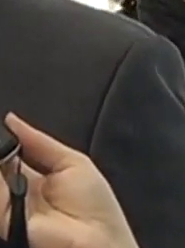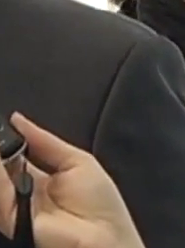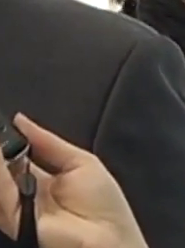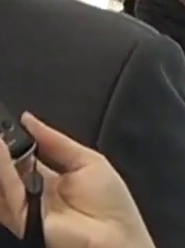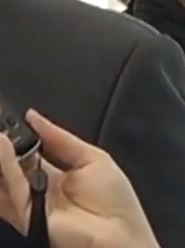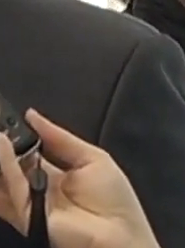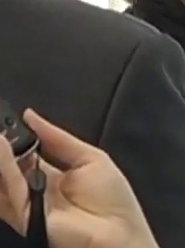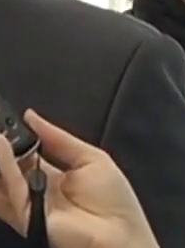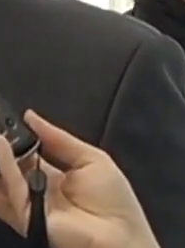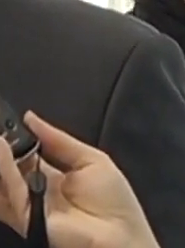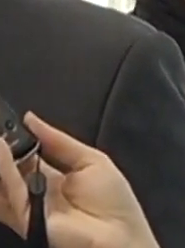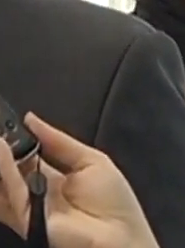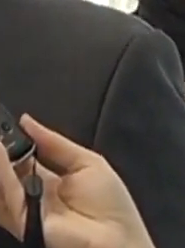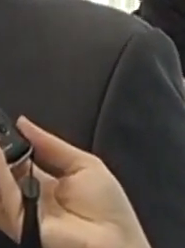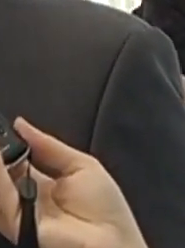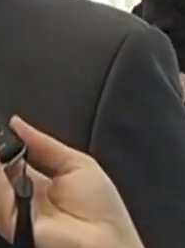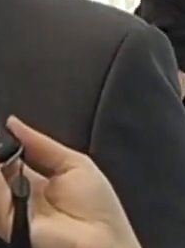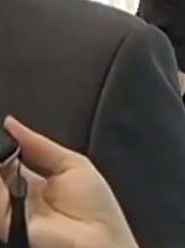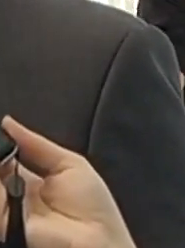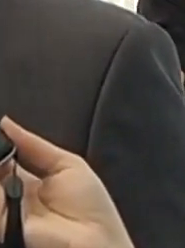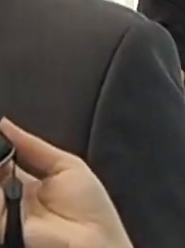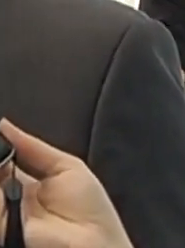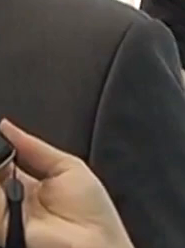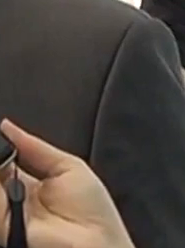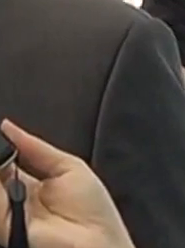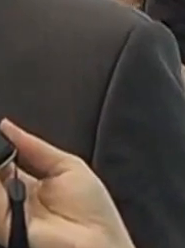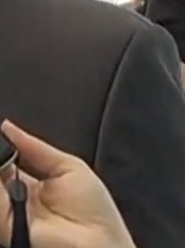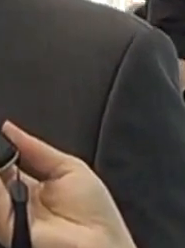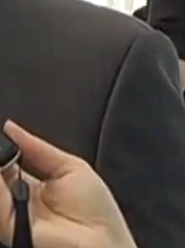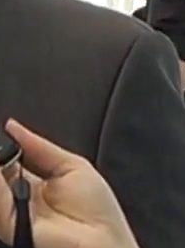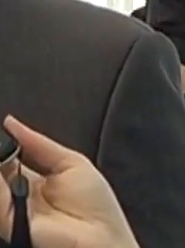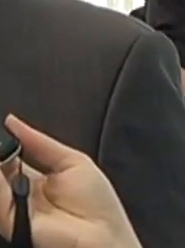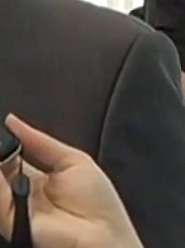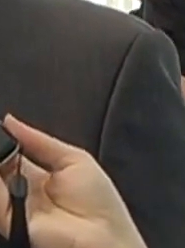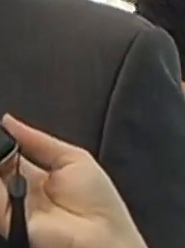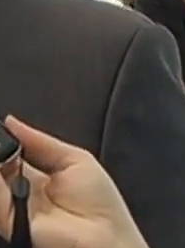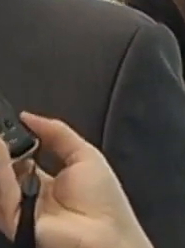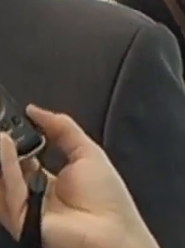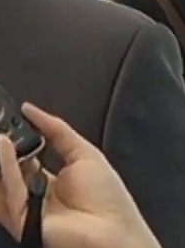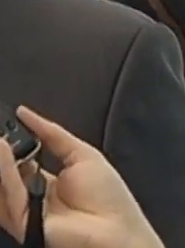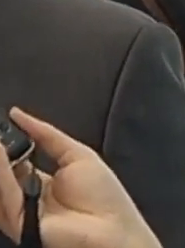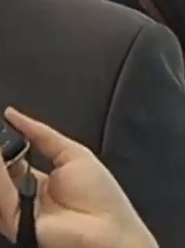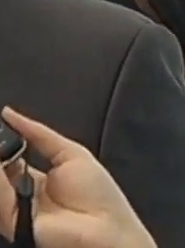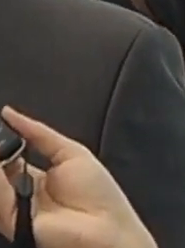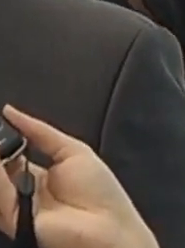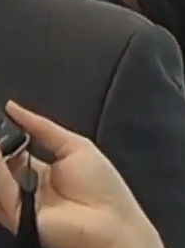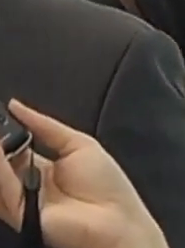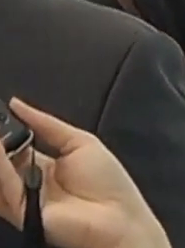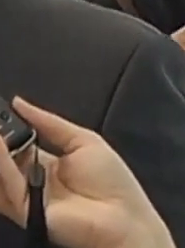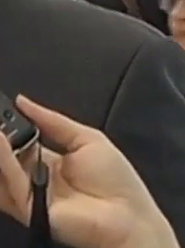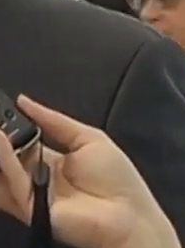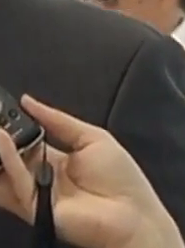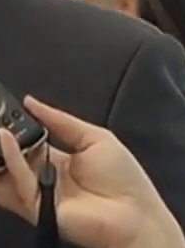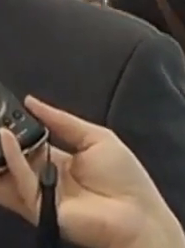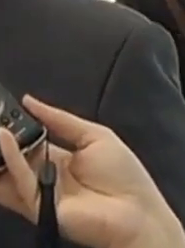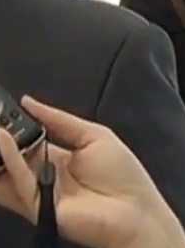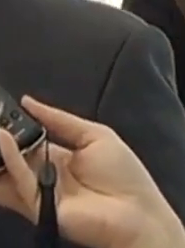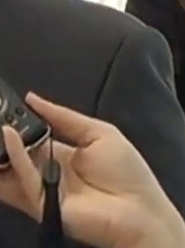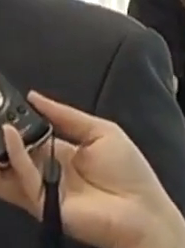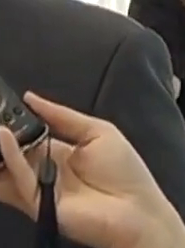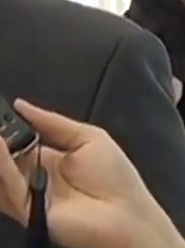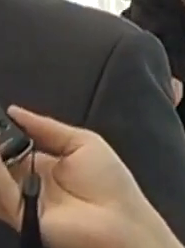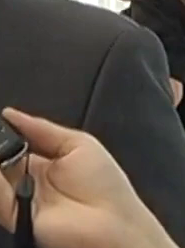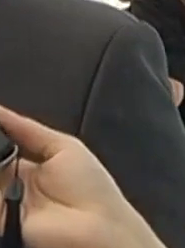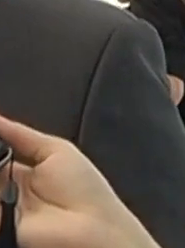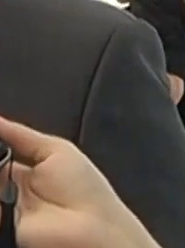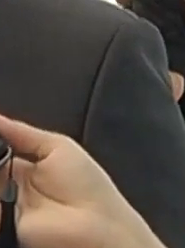trabalhador normalmente não tem direito. Não seria coerente a gente pregando esse discurso de igualdade, esse discurso de austeridade e fazer uso disso. Então, o primeiro recado é